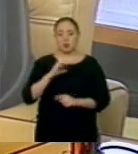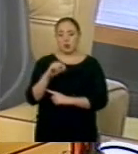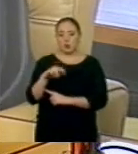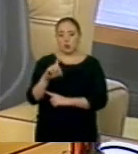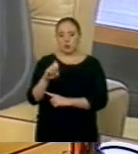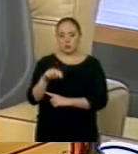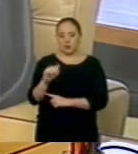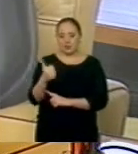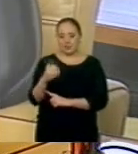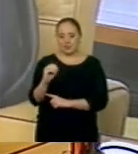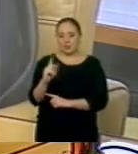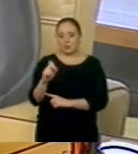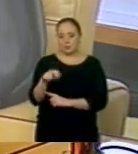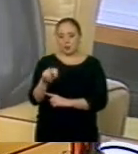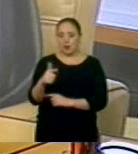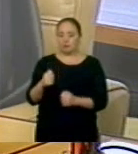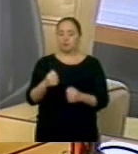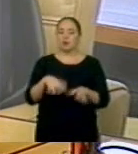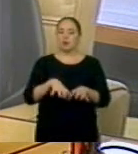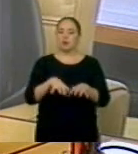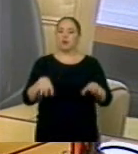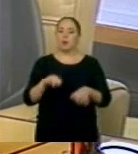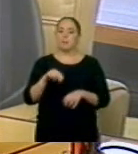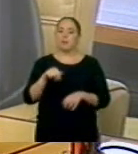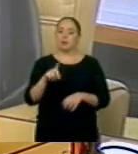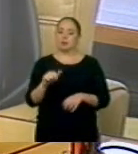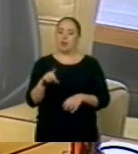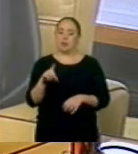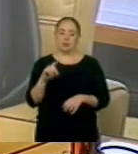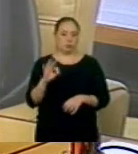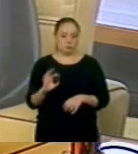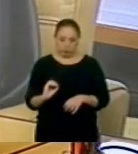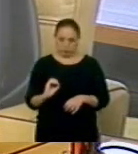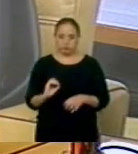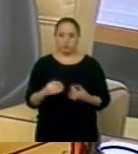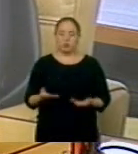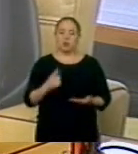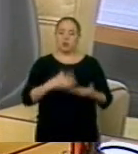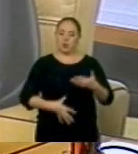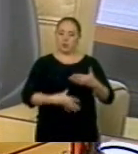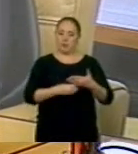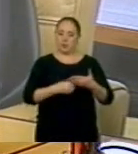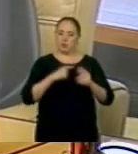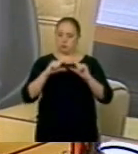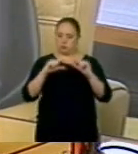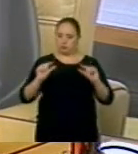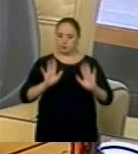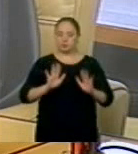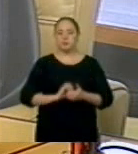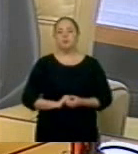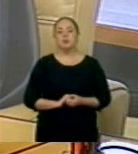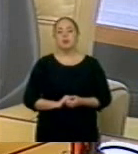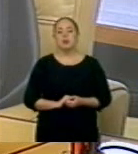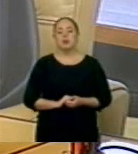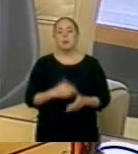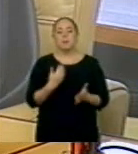efeito distinguir o mandato automaticamente. Colho da emenda o seguinte trecho: perda do mandato